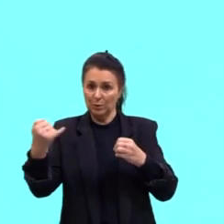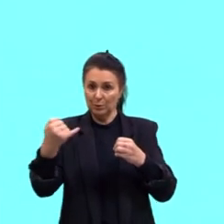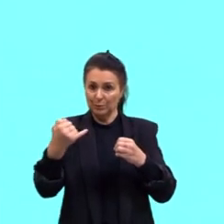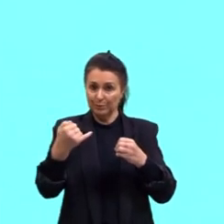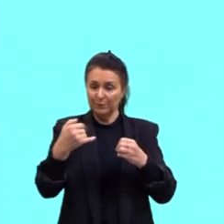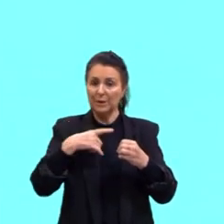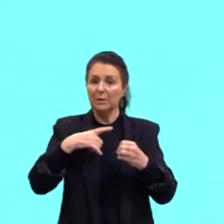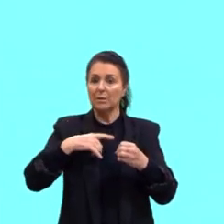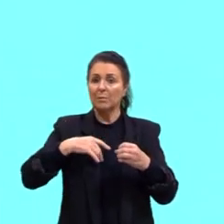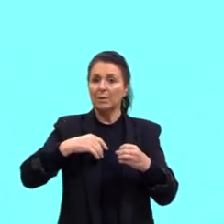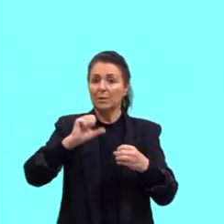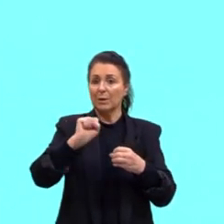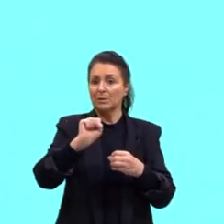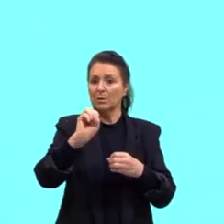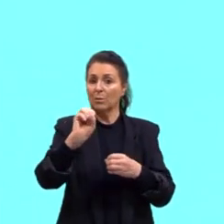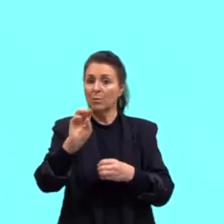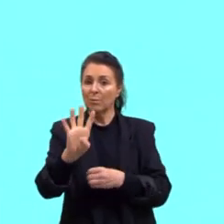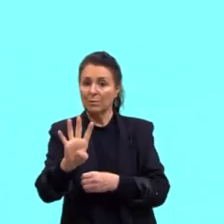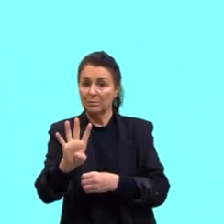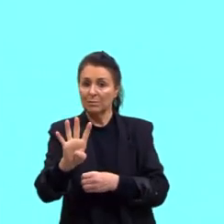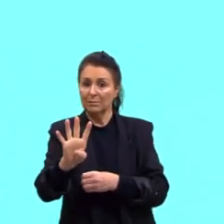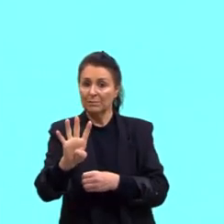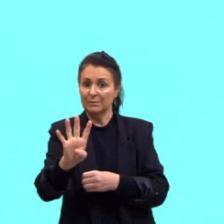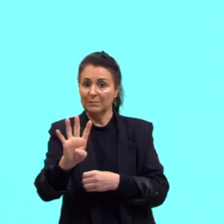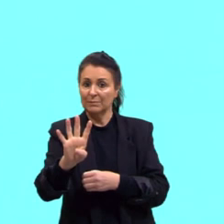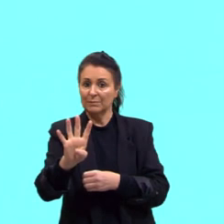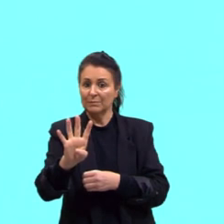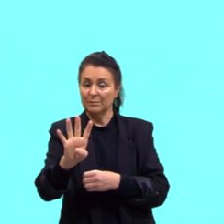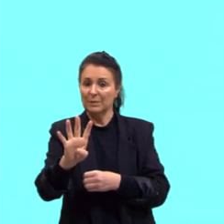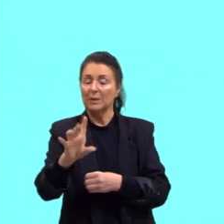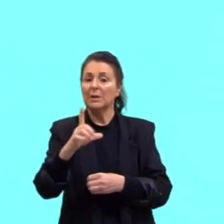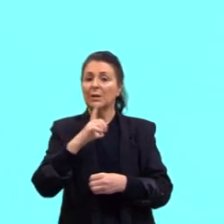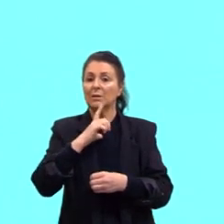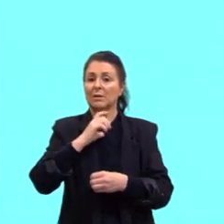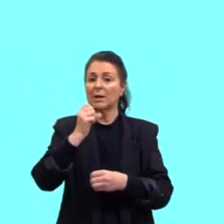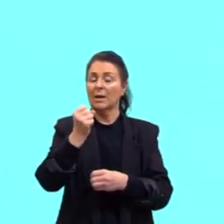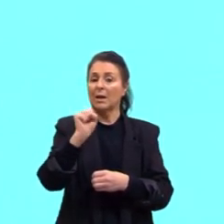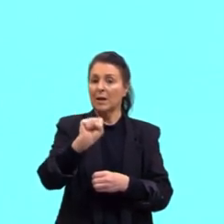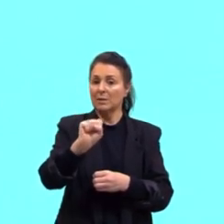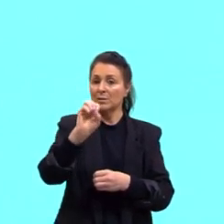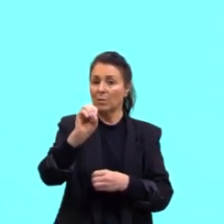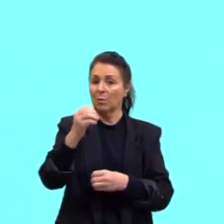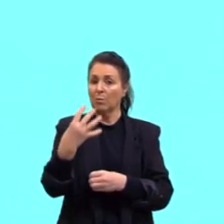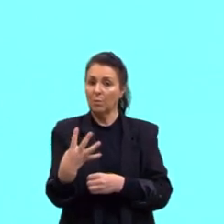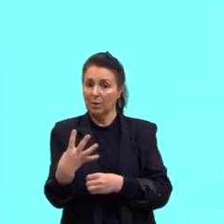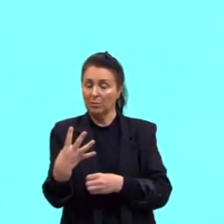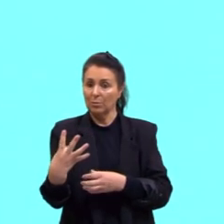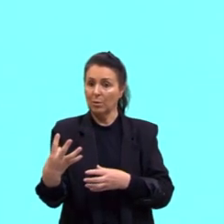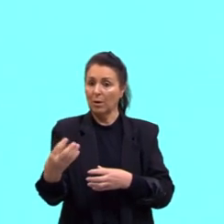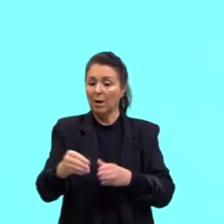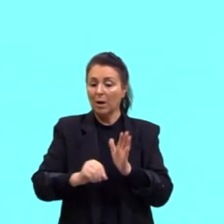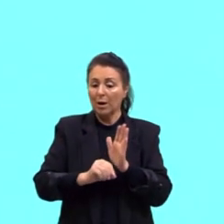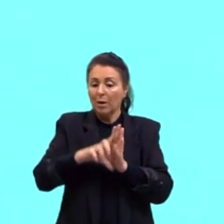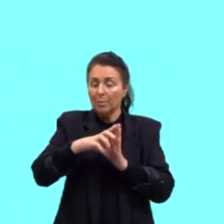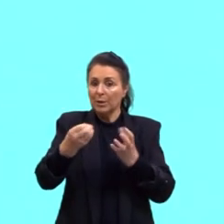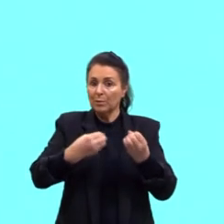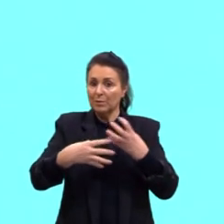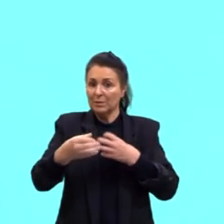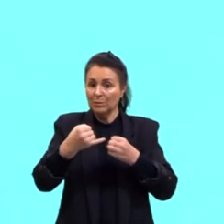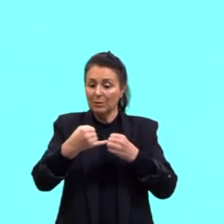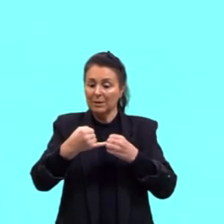O sulfato aqui não so4ca teu sa-4 eu vou aumentar a concentração de